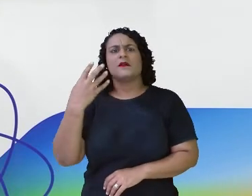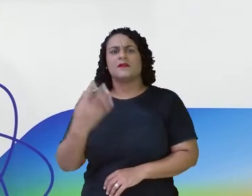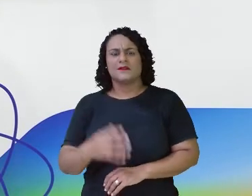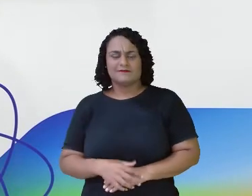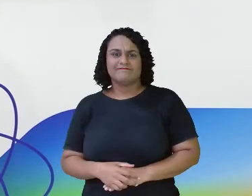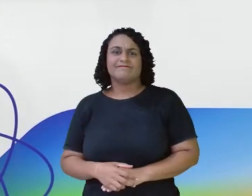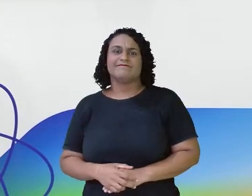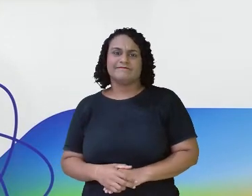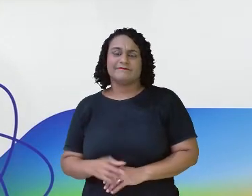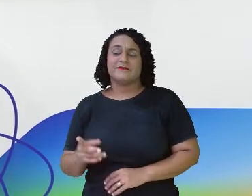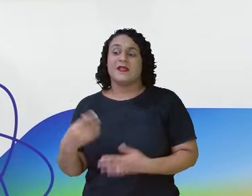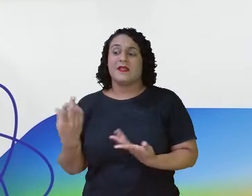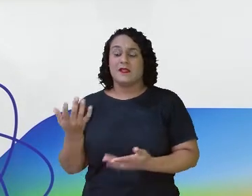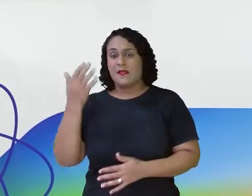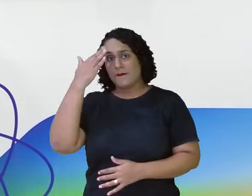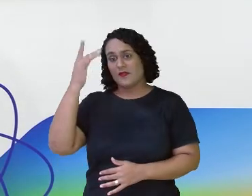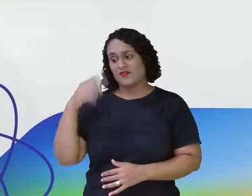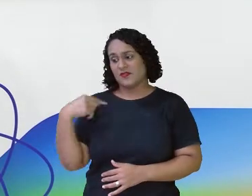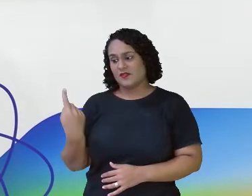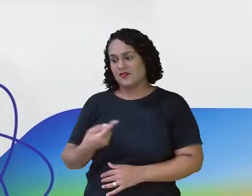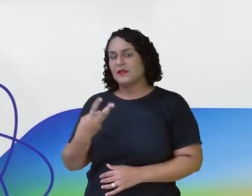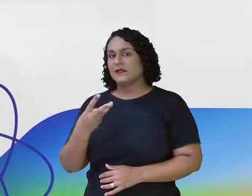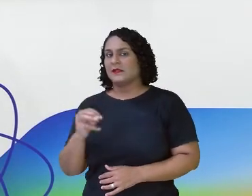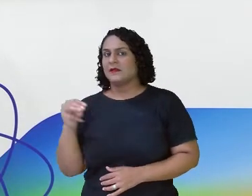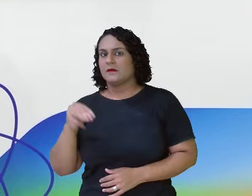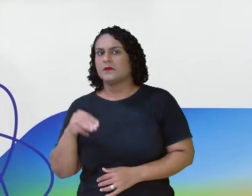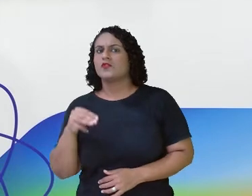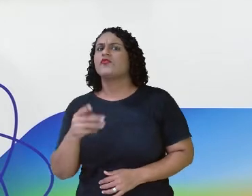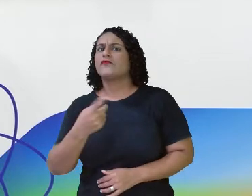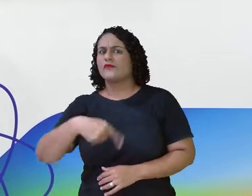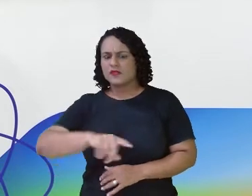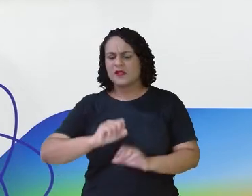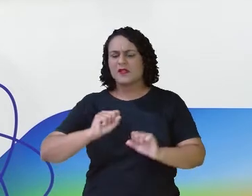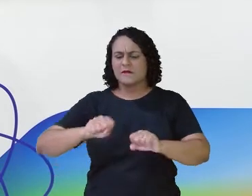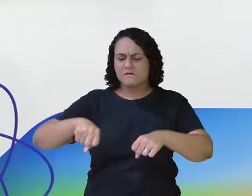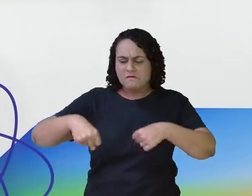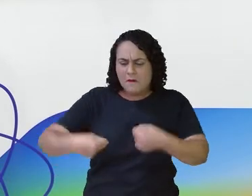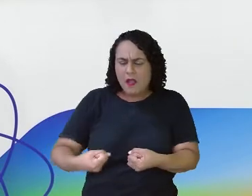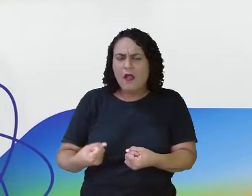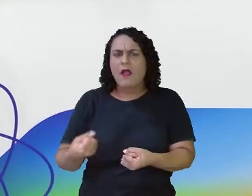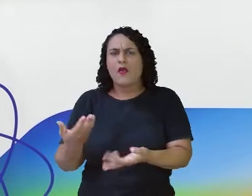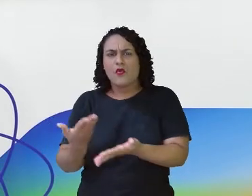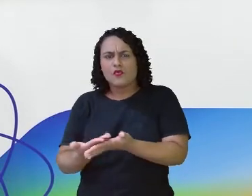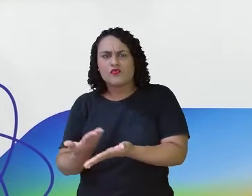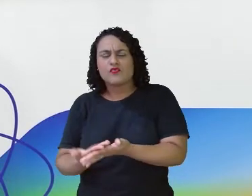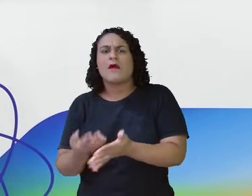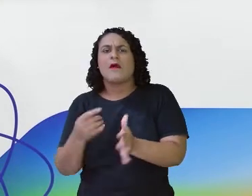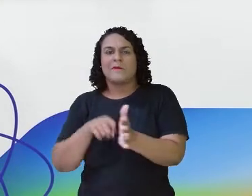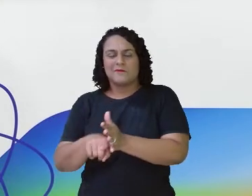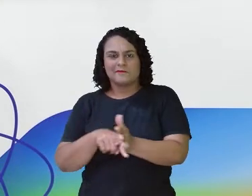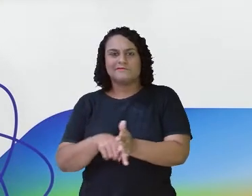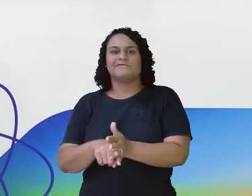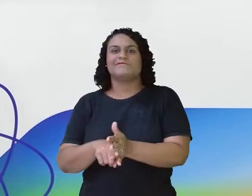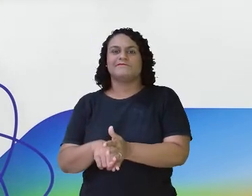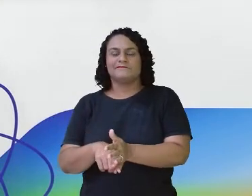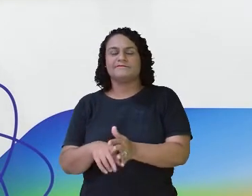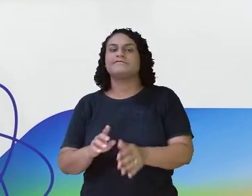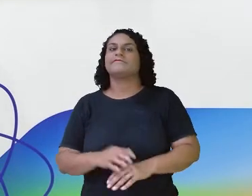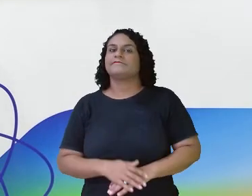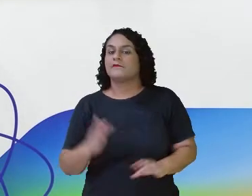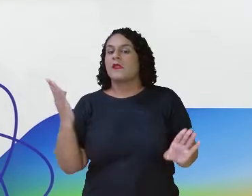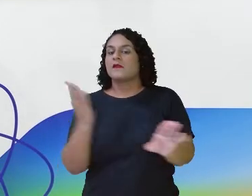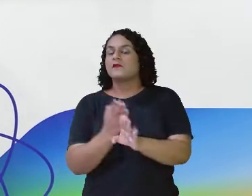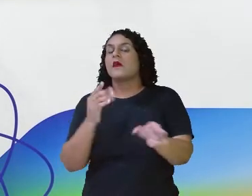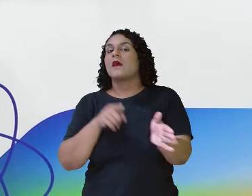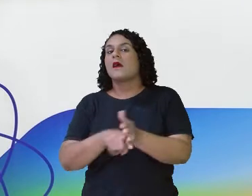imagine a gente aqui em 30 minutos. Então, busque sempre, cada vez mais, pelo conhecimento. Então, você pode achar a pesquisa